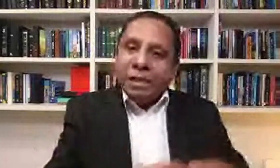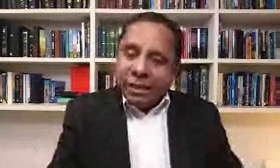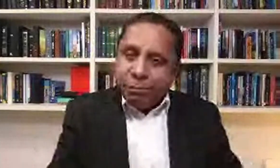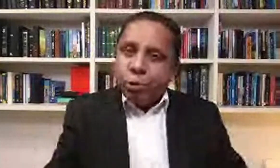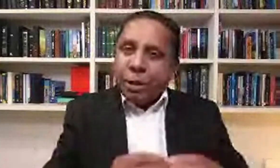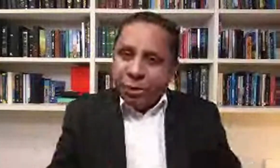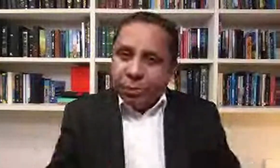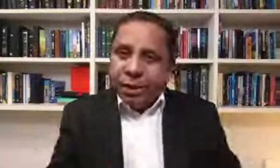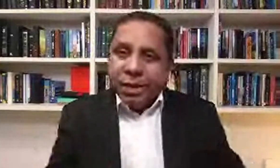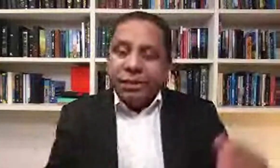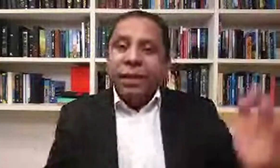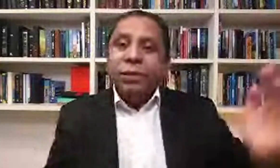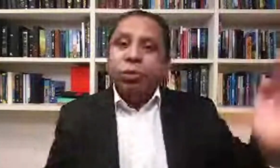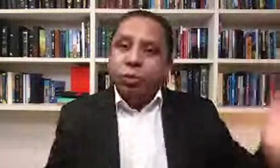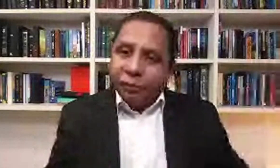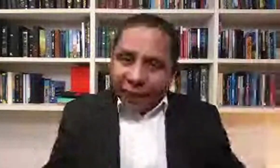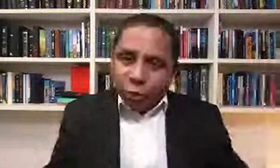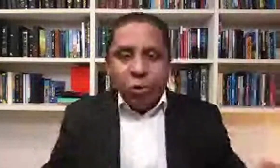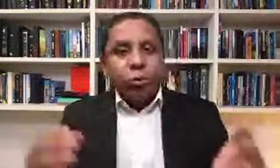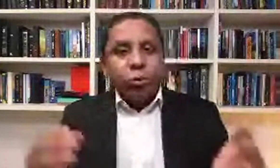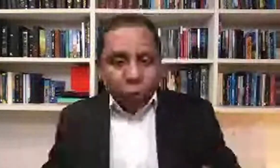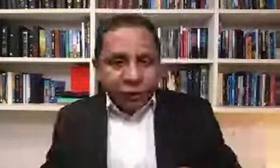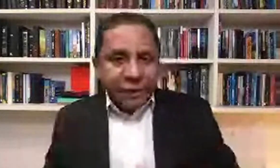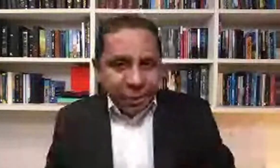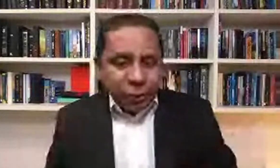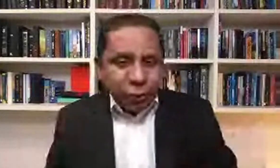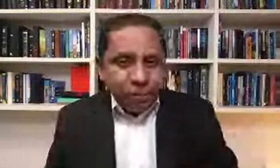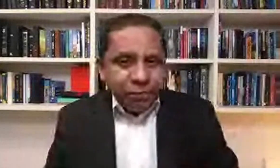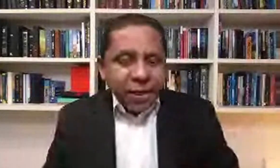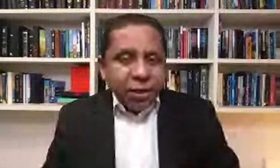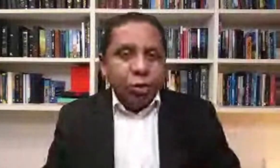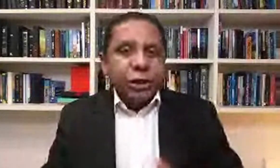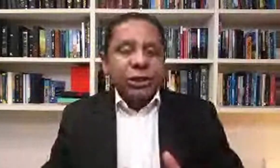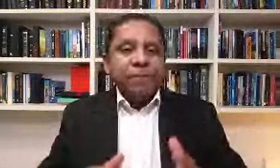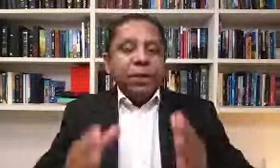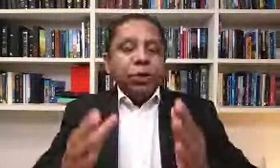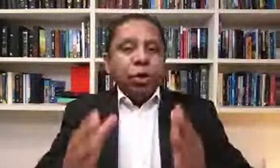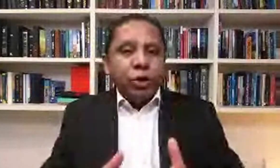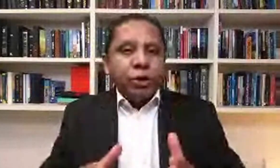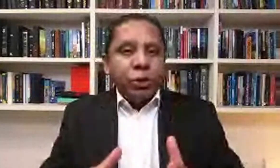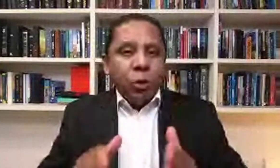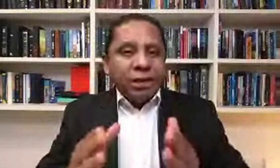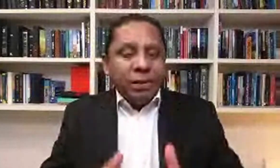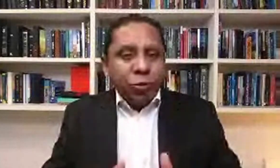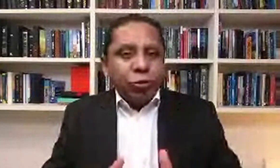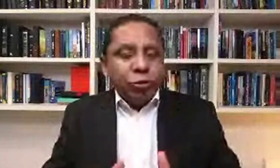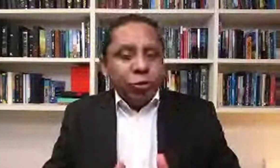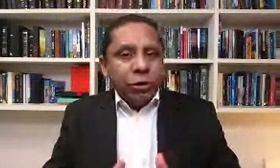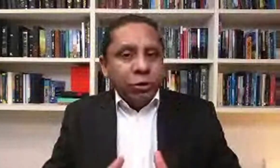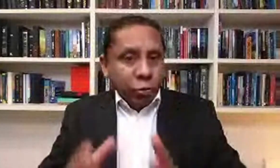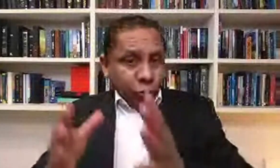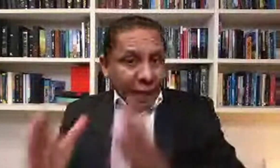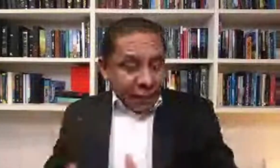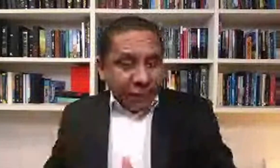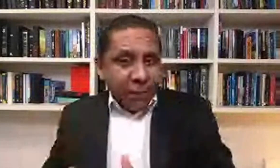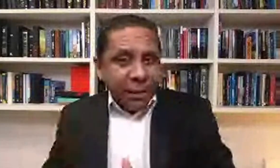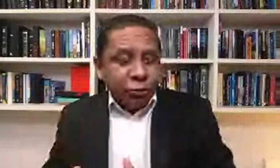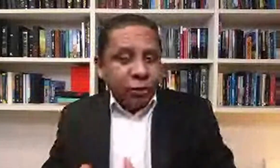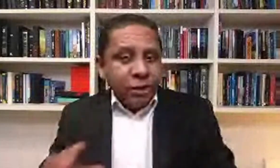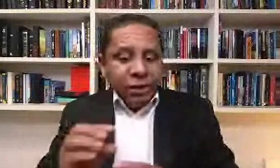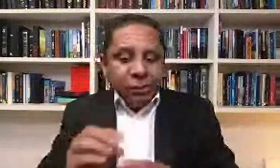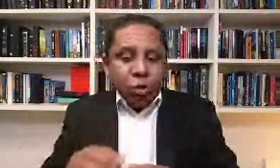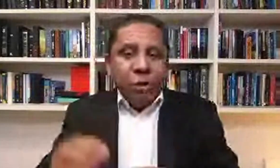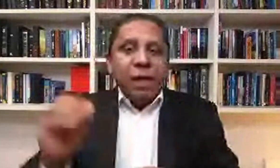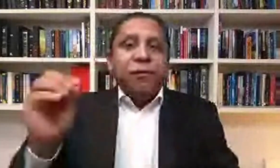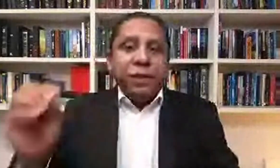os princípios da Bíblia, tanto do Velho quanto do Novo Testamento. Ou seja, nós guardamos os 10